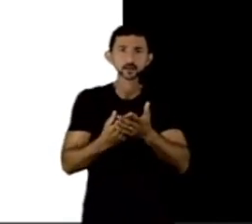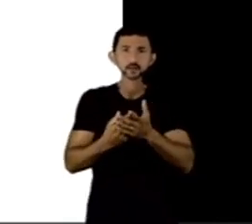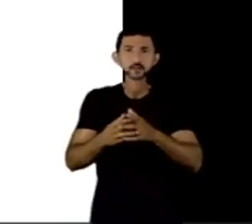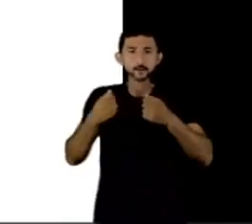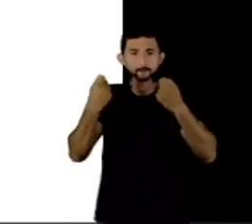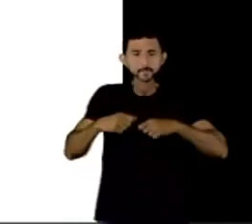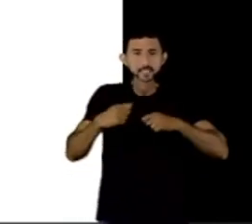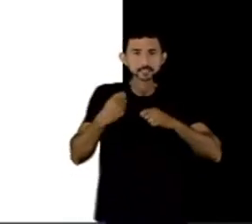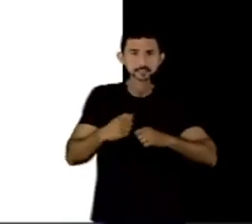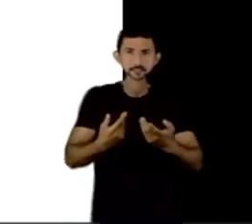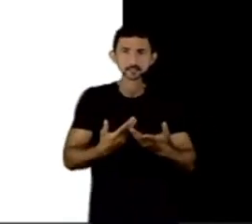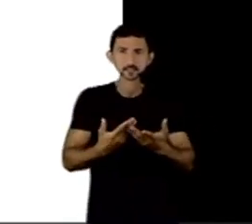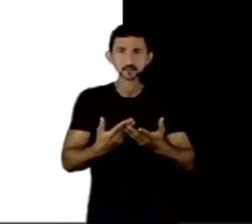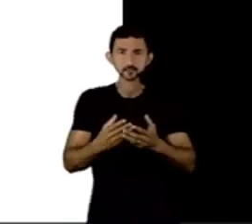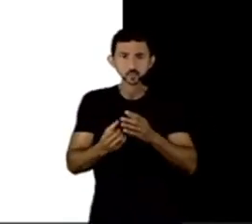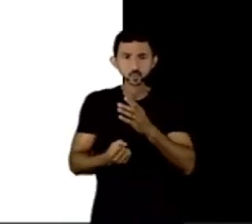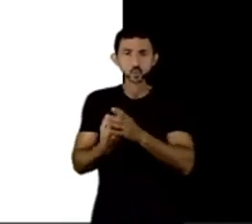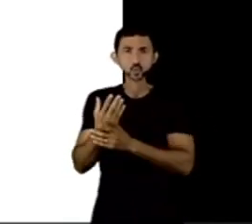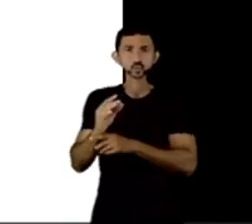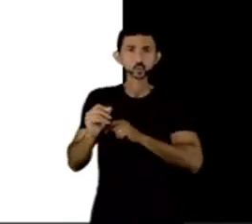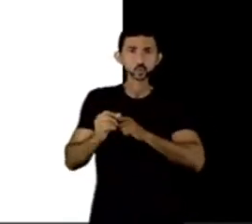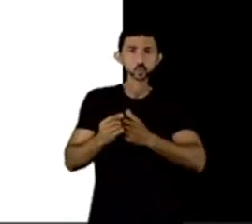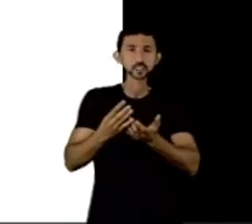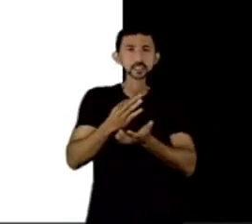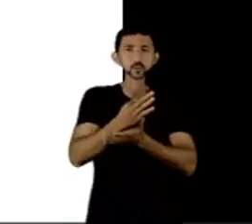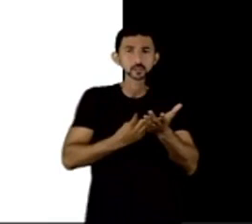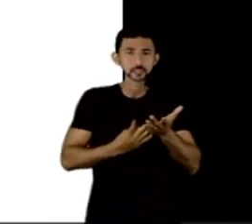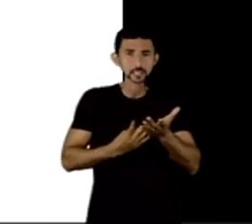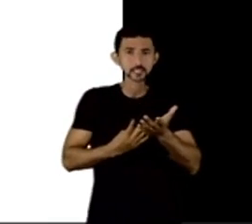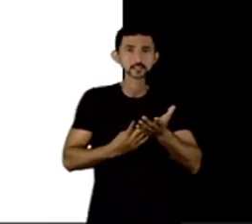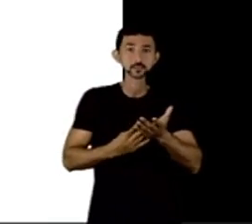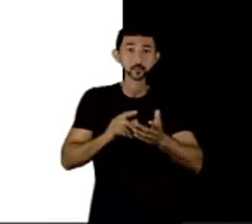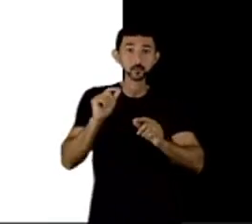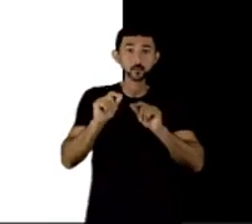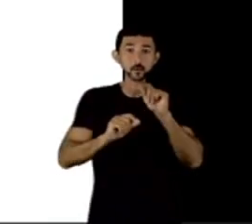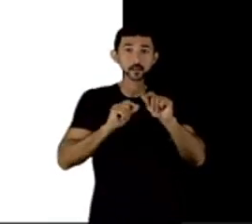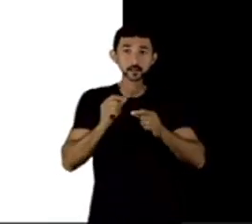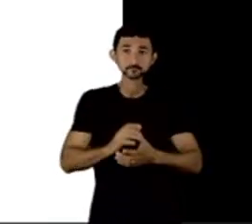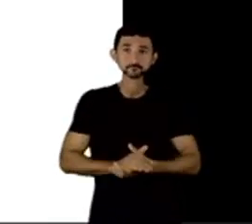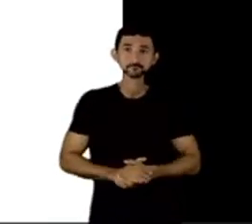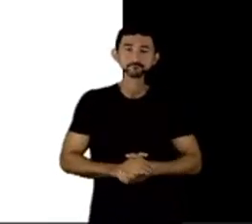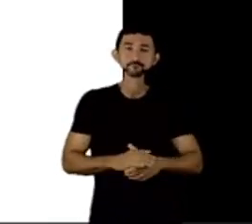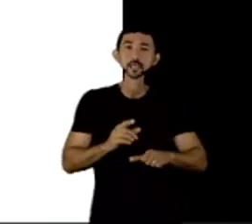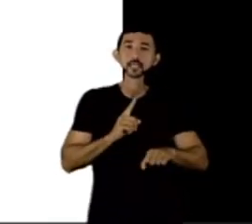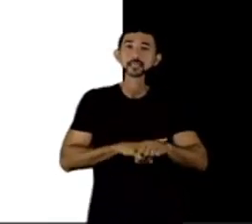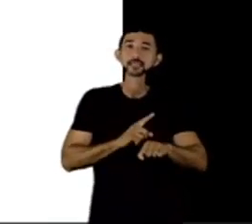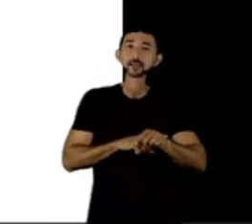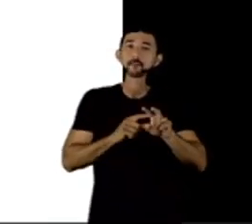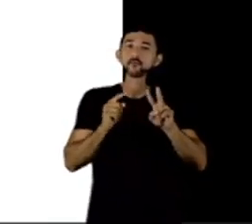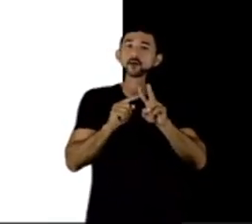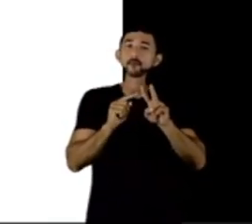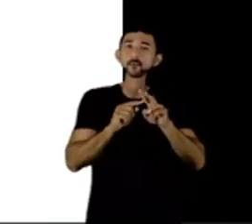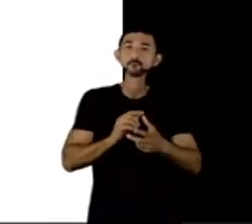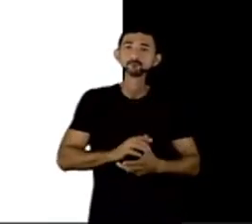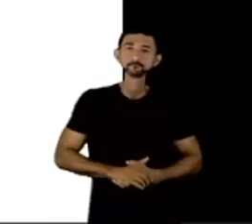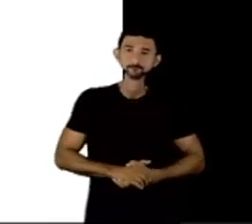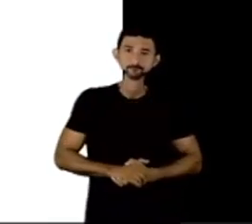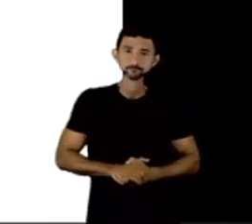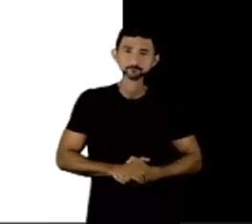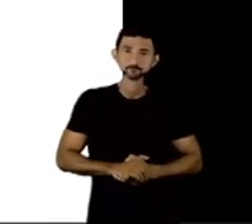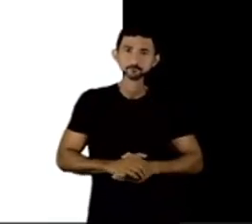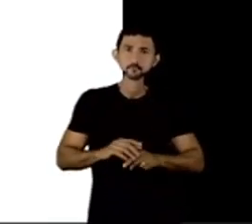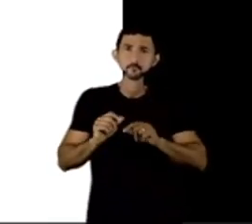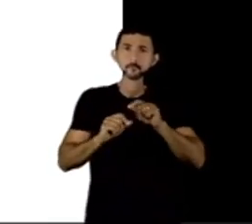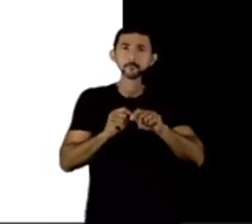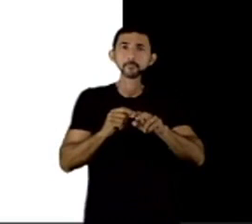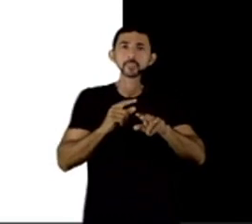nós precisamos construir no texto argumentativo, que é o tempo verbal, ok? Em relação